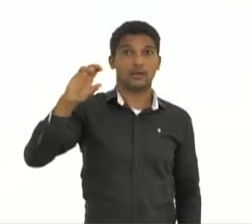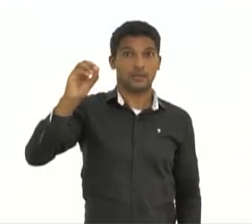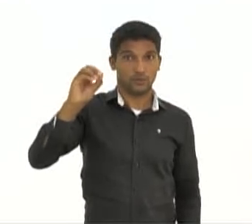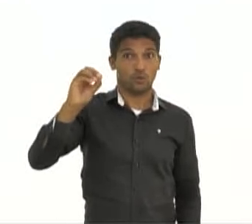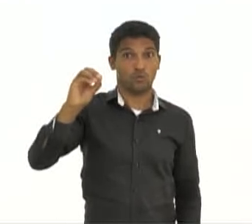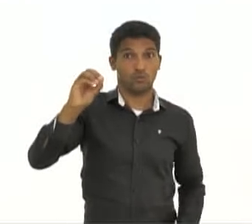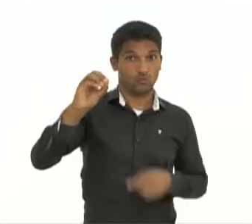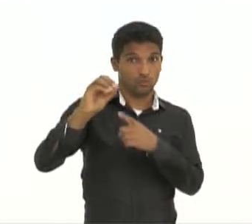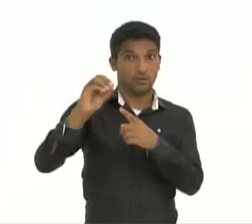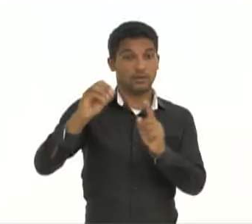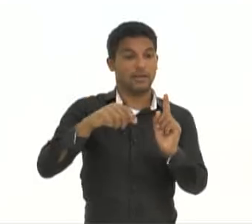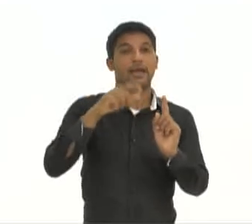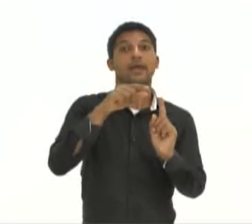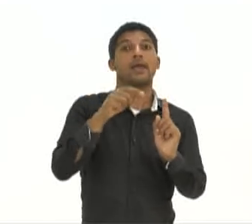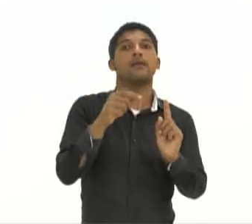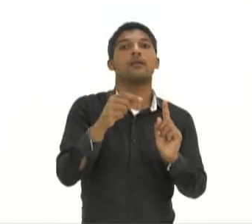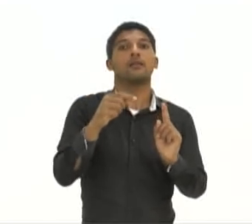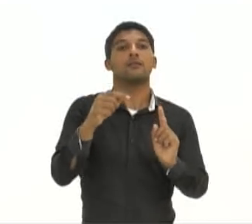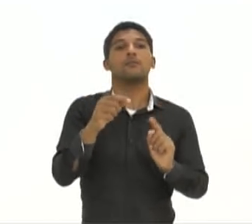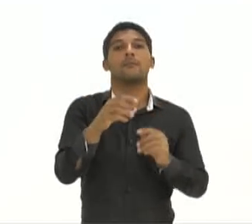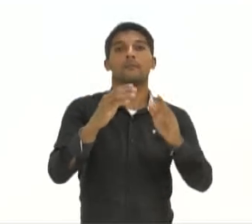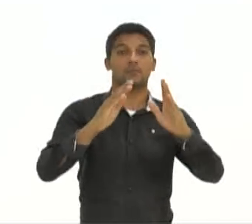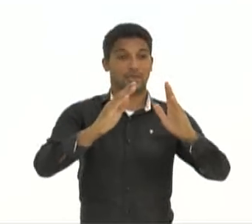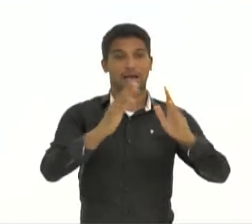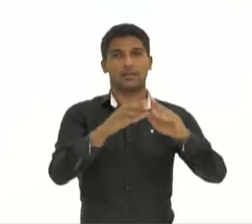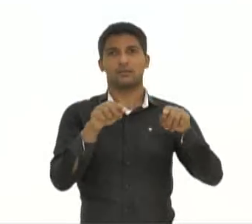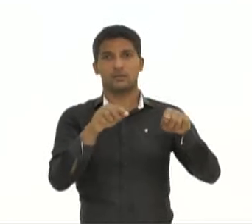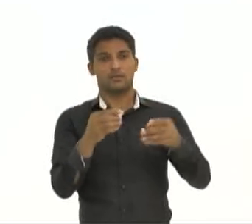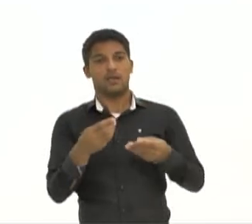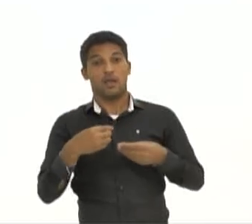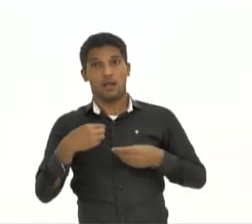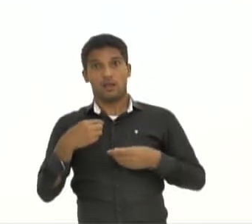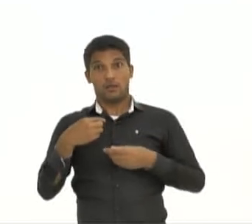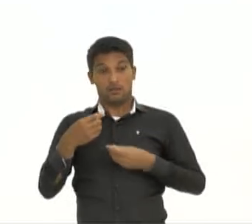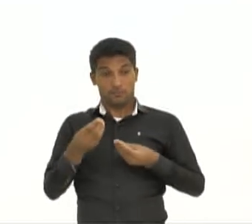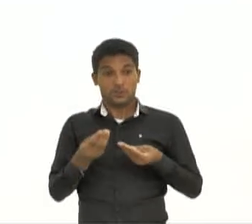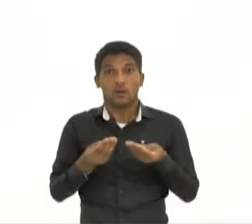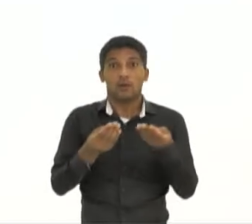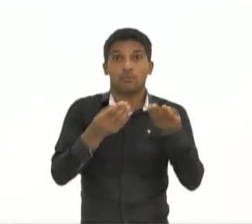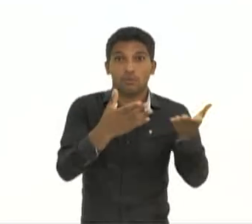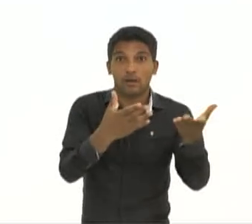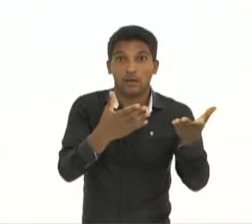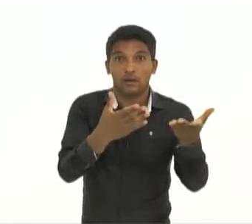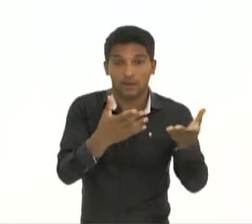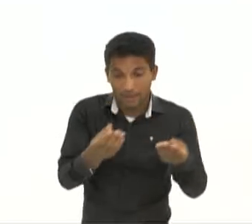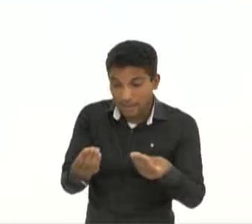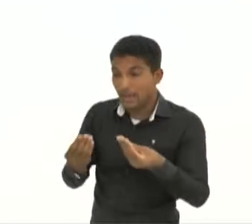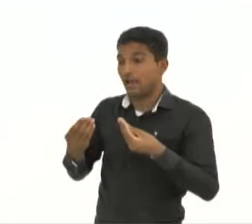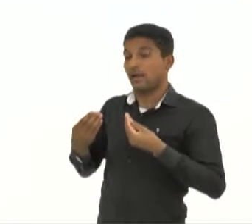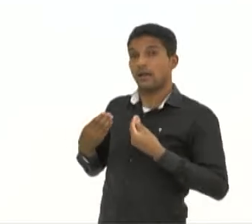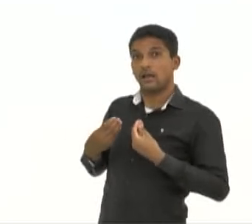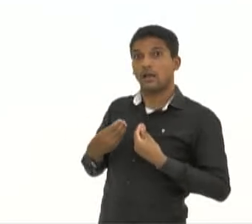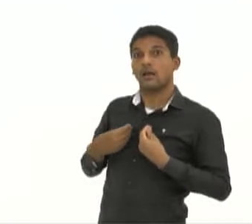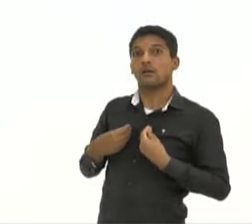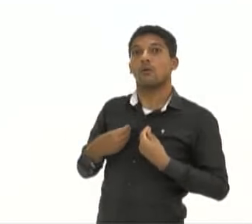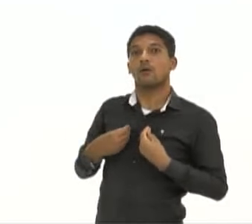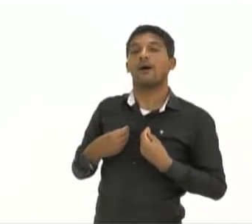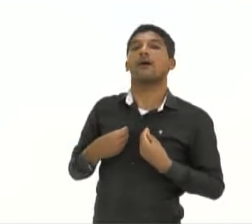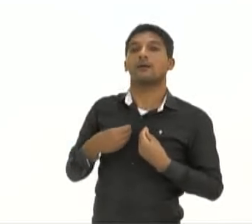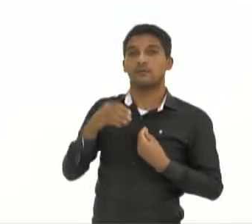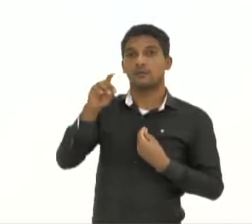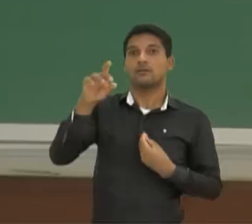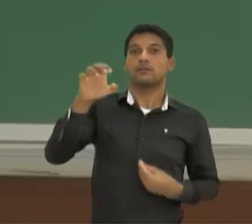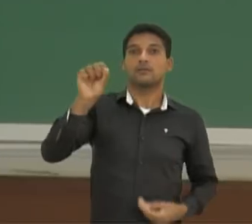tem que ter ali certinho o nome, o endereço do destinatário, o nome da rua, o CEP, o nome do bairro, o nome